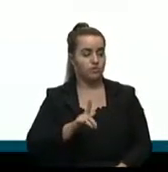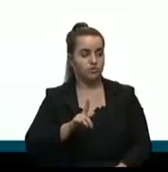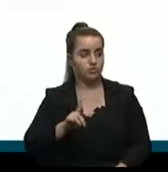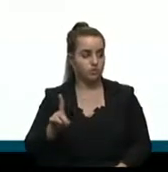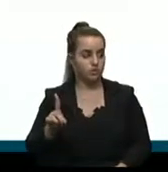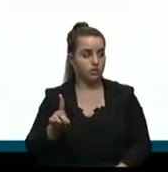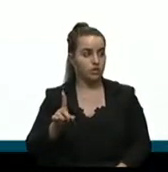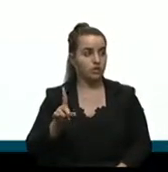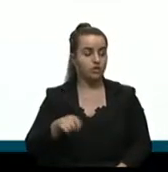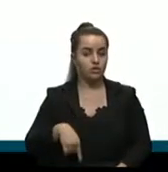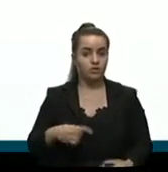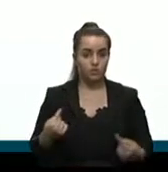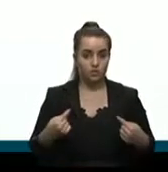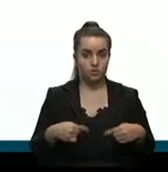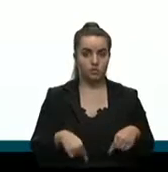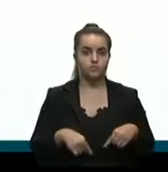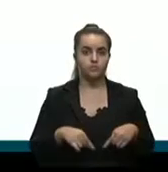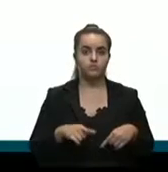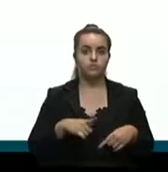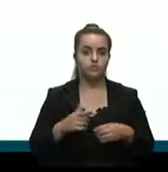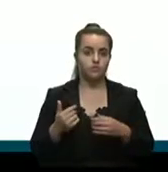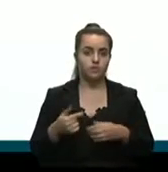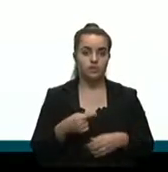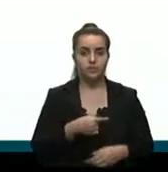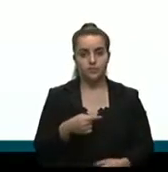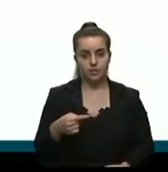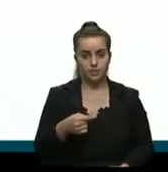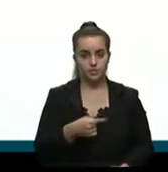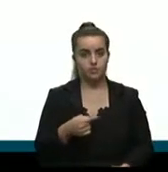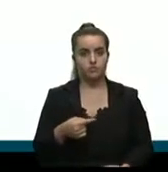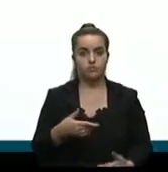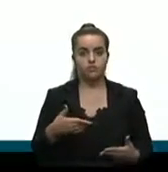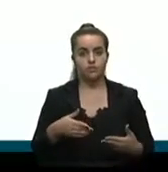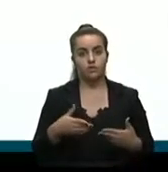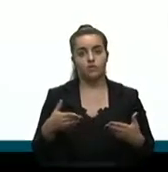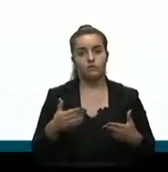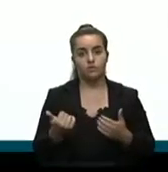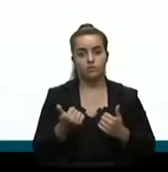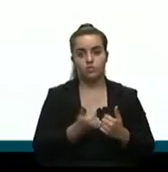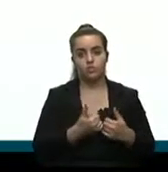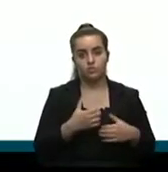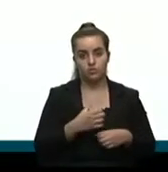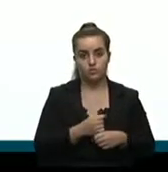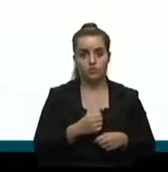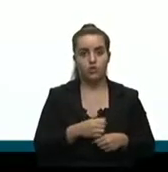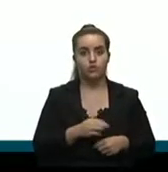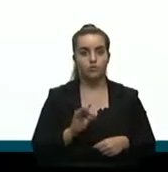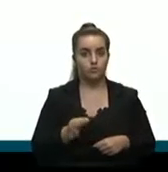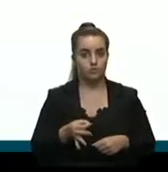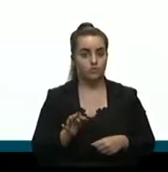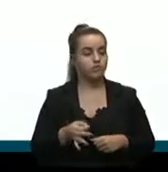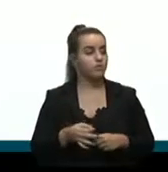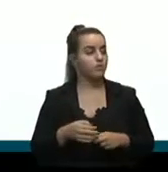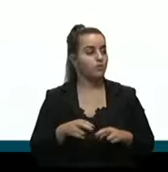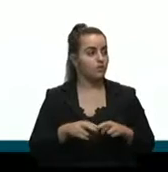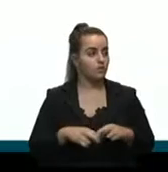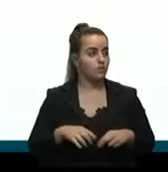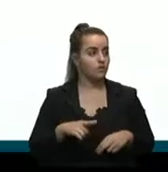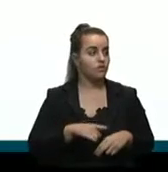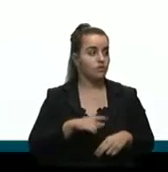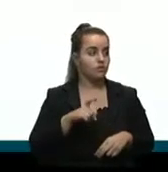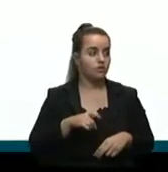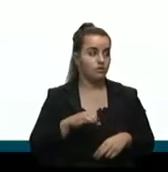sinal trocado. Ele está subtraindo, vai passar somando, inverte a operação. Por isso,